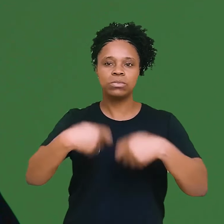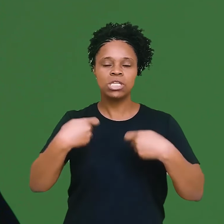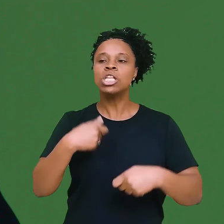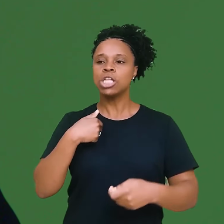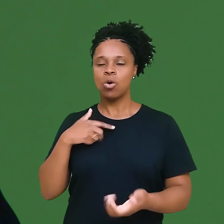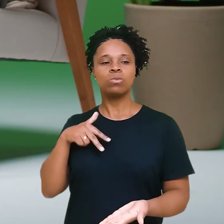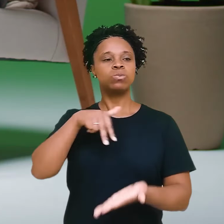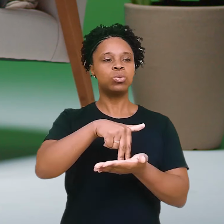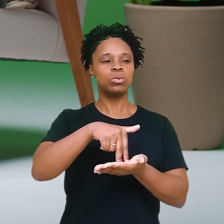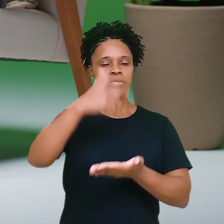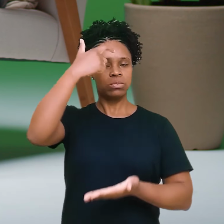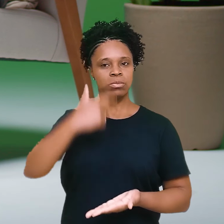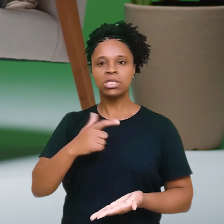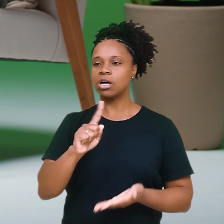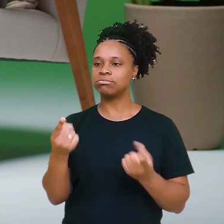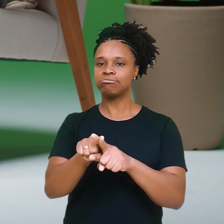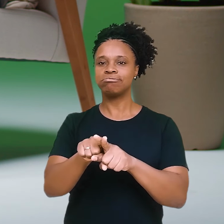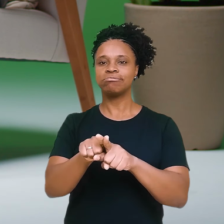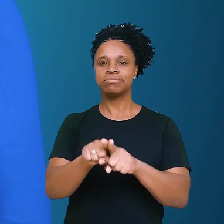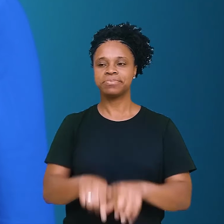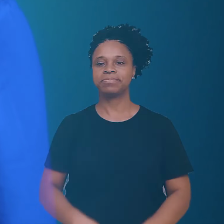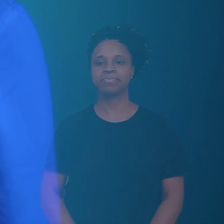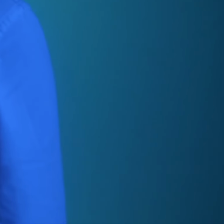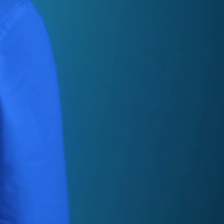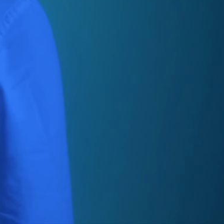vou levantar minha voz não só por mim, mas pelos meus.